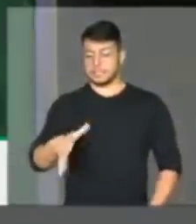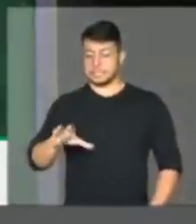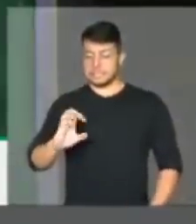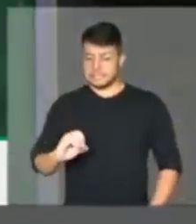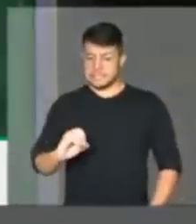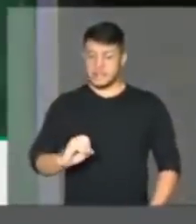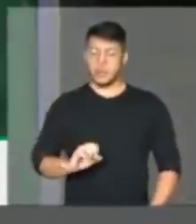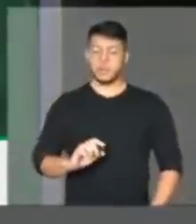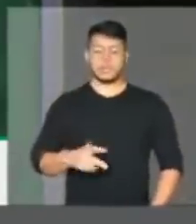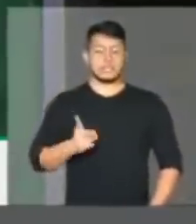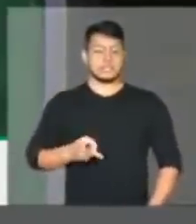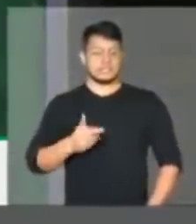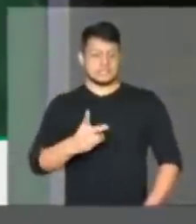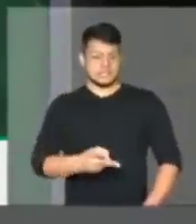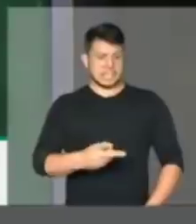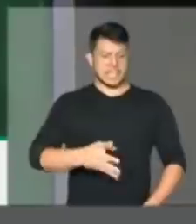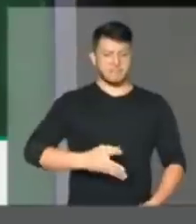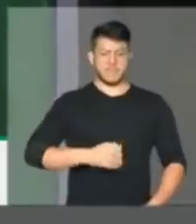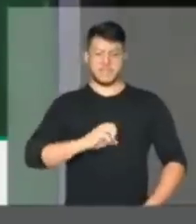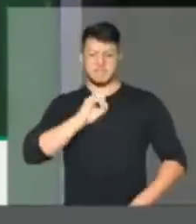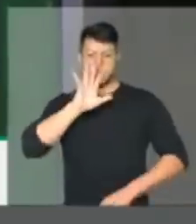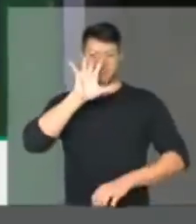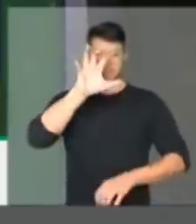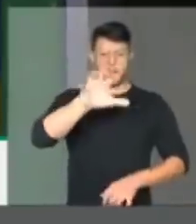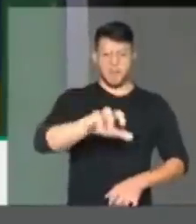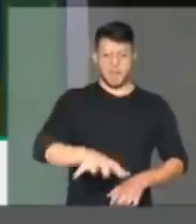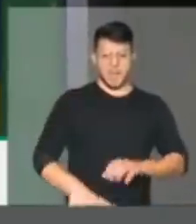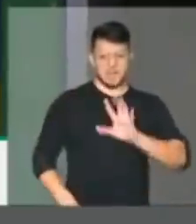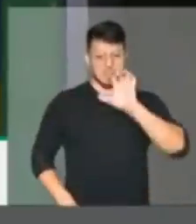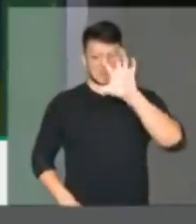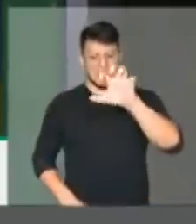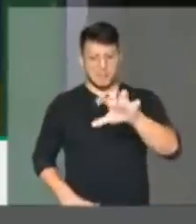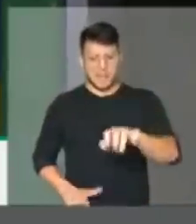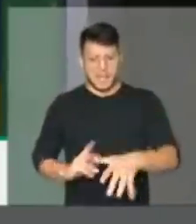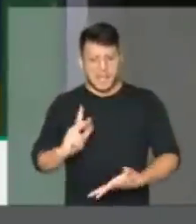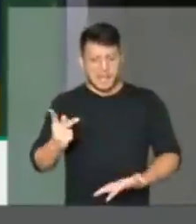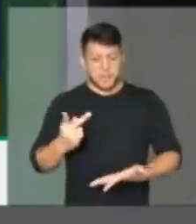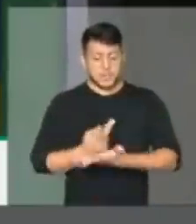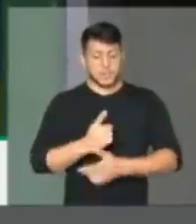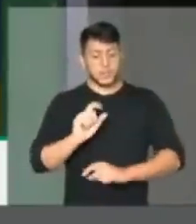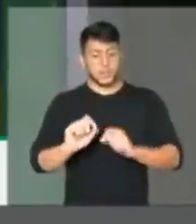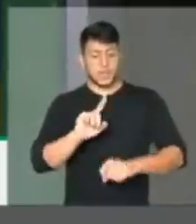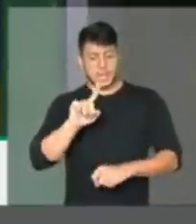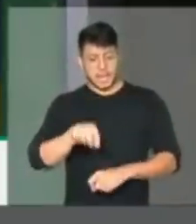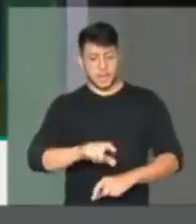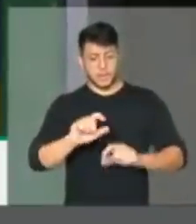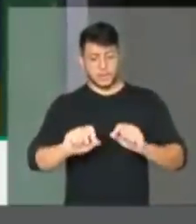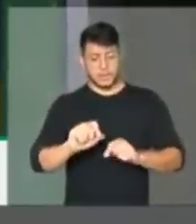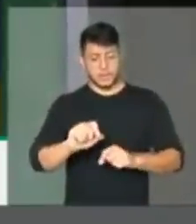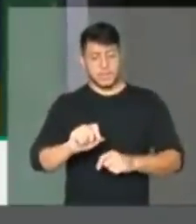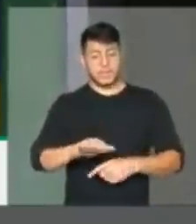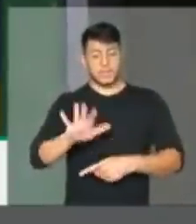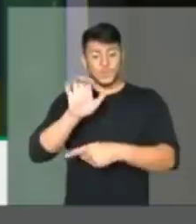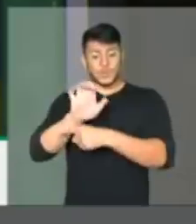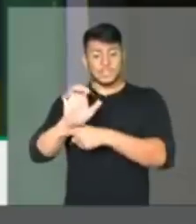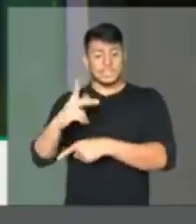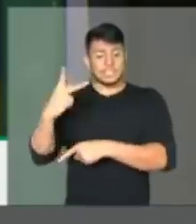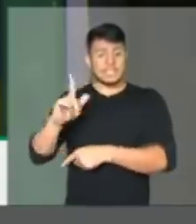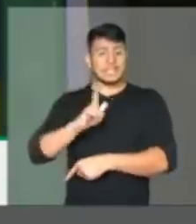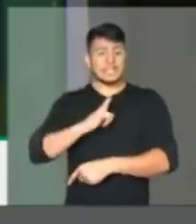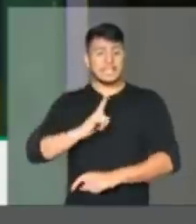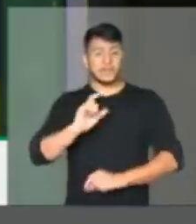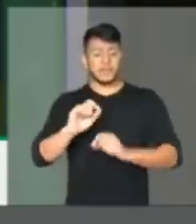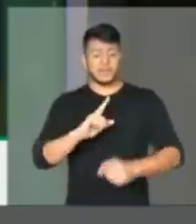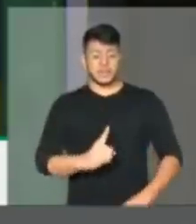a tribuna e defender supostamente a juventude negra do genocídio, nos seus estados tem taxa de mais